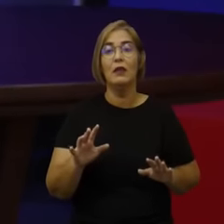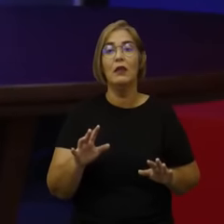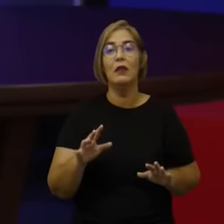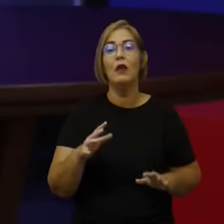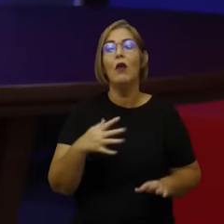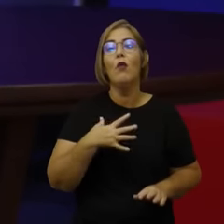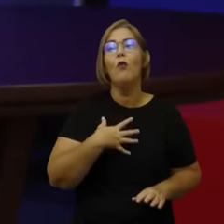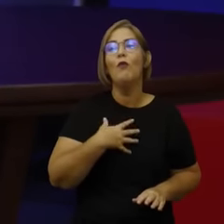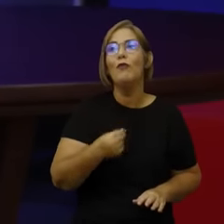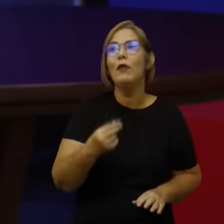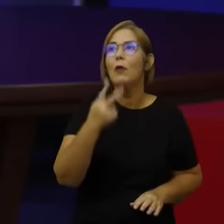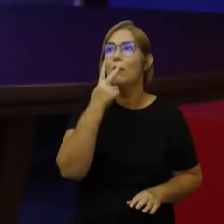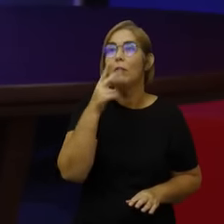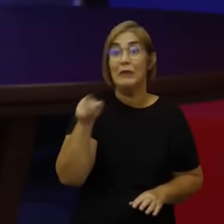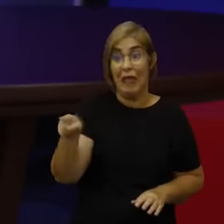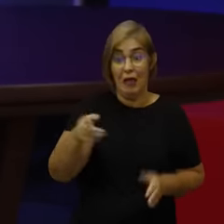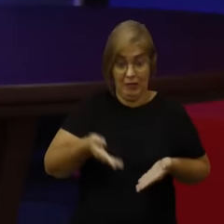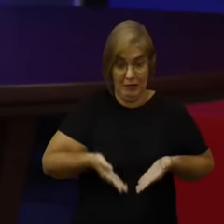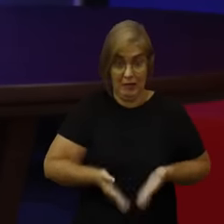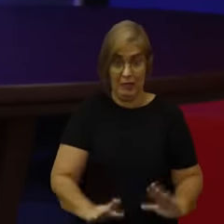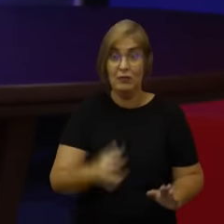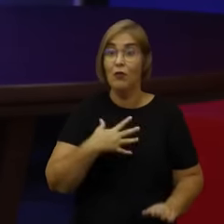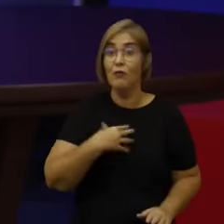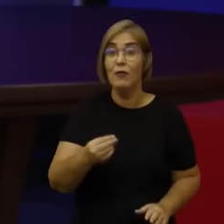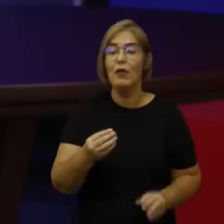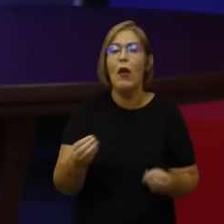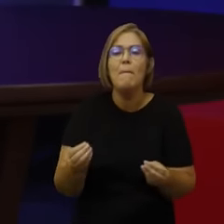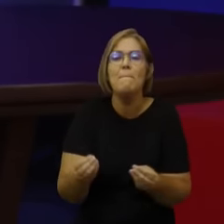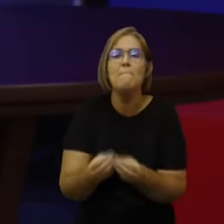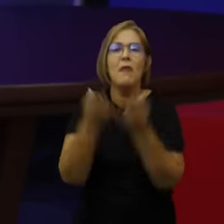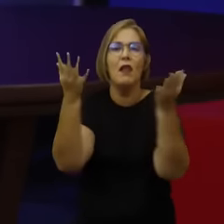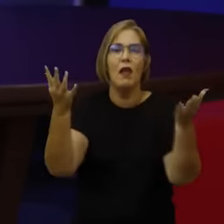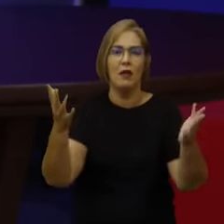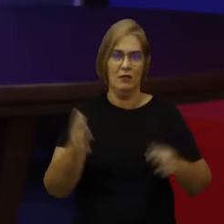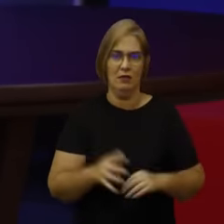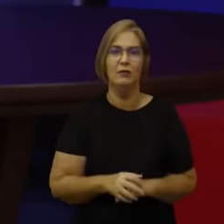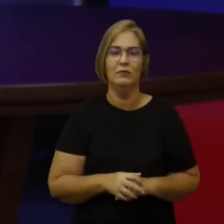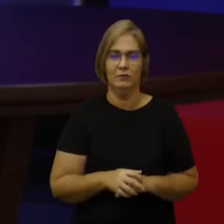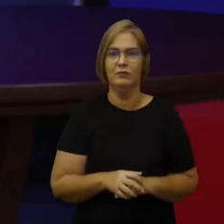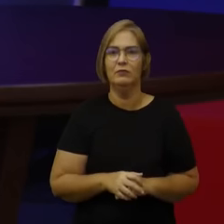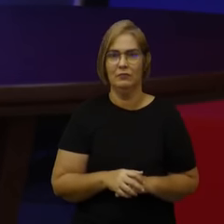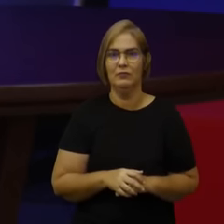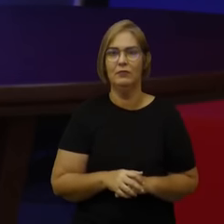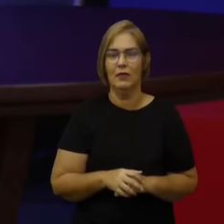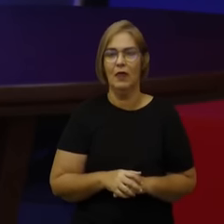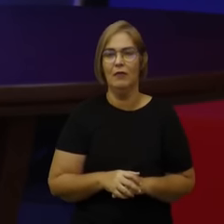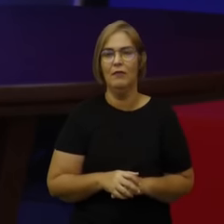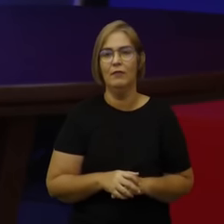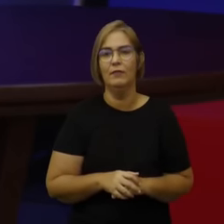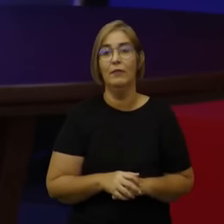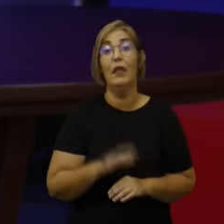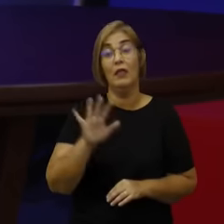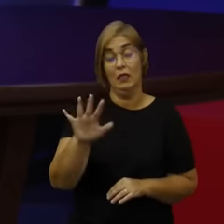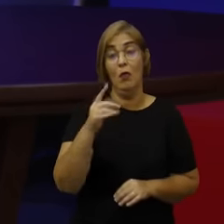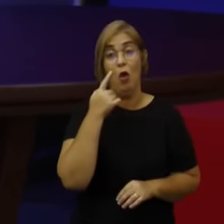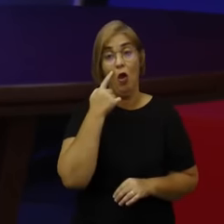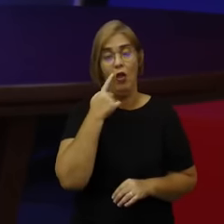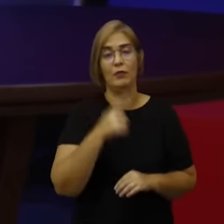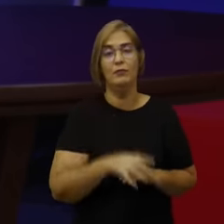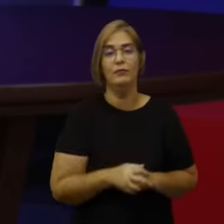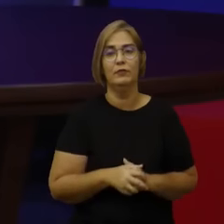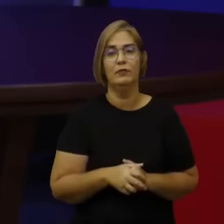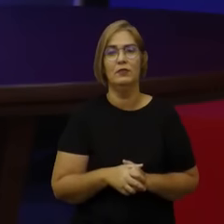uma espécie de milagre, né? uma grande bênção que seria o filho da promessa de Deus para Abraão. Ora,